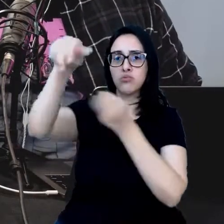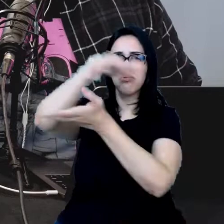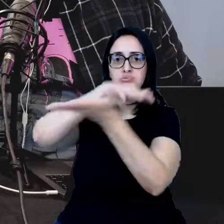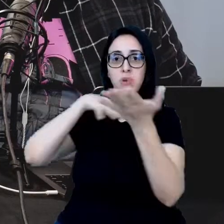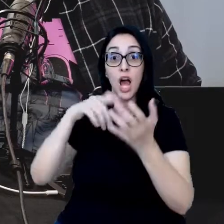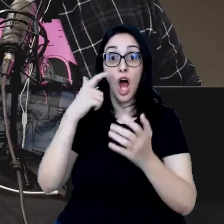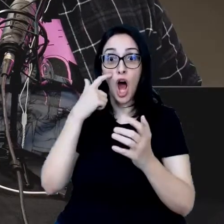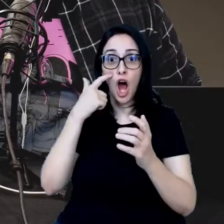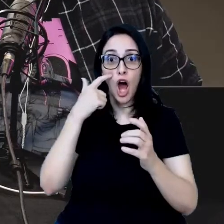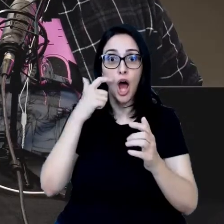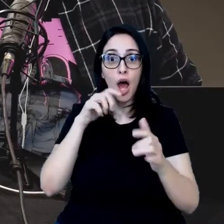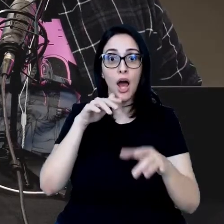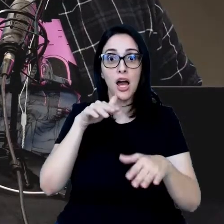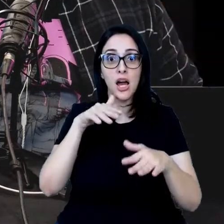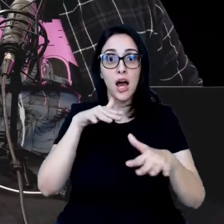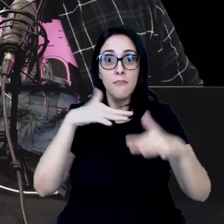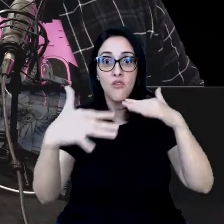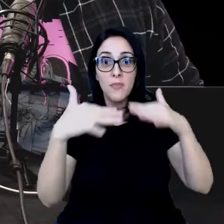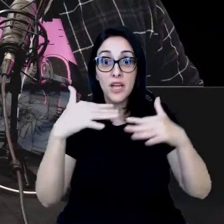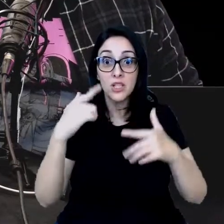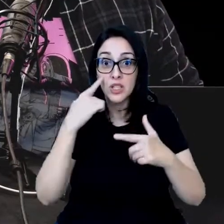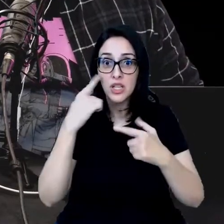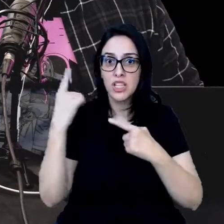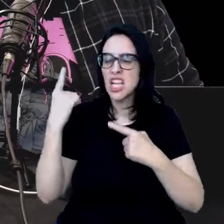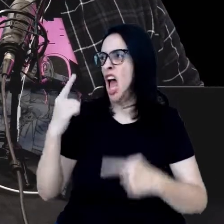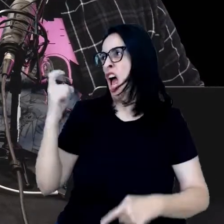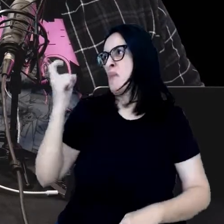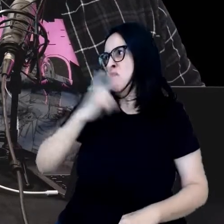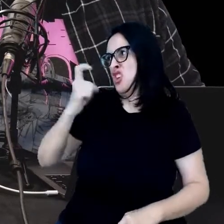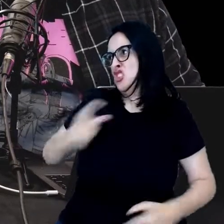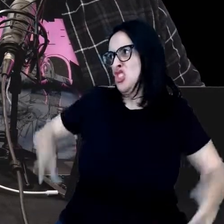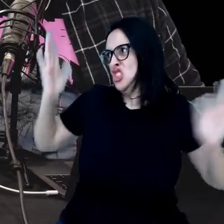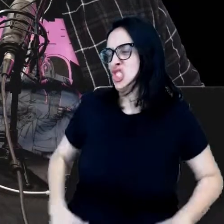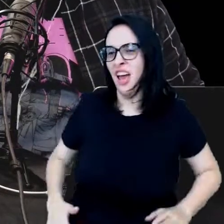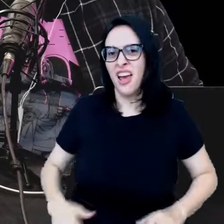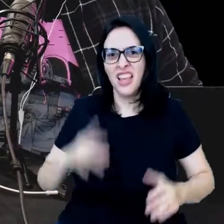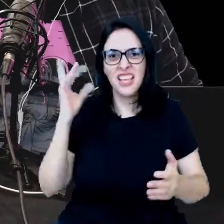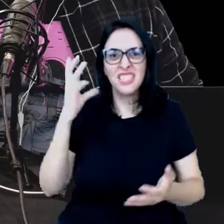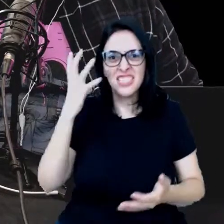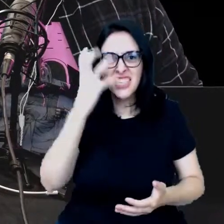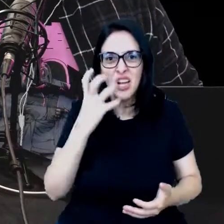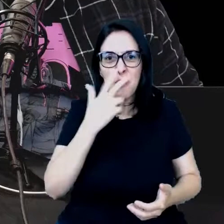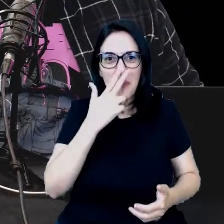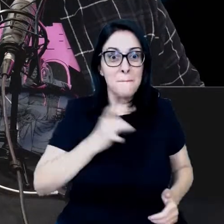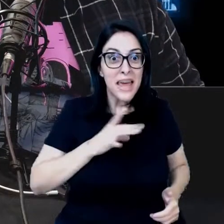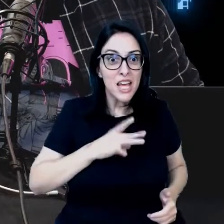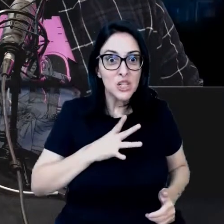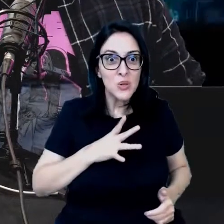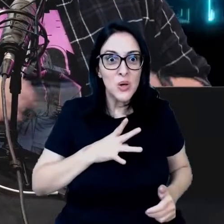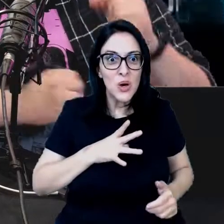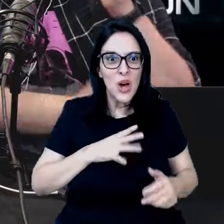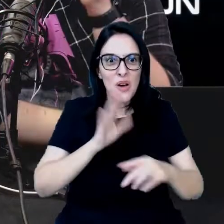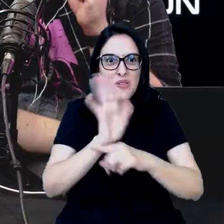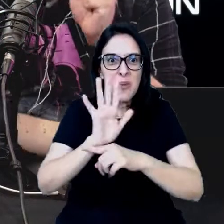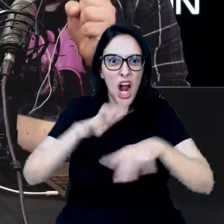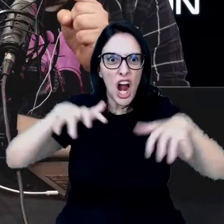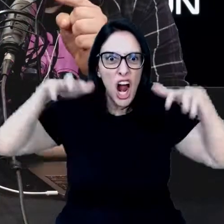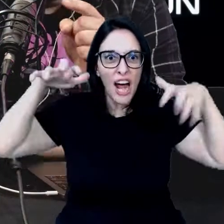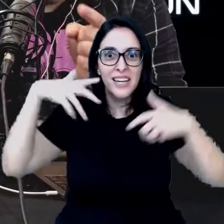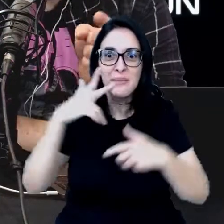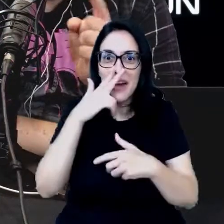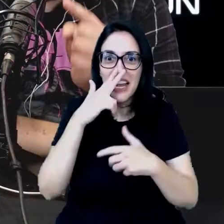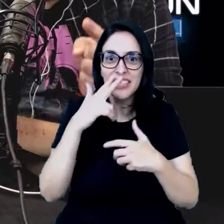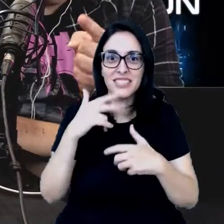se movimentando, ó. Ah, que mentira, mano! Ô, parece, deu até medo. Parecia aquelas coisas de filme de terror, sabe? Que o boneco mexe sozinho. Fora